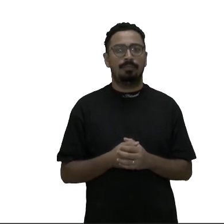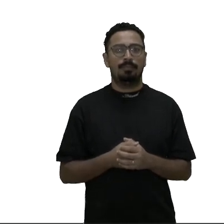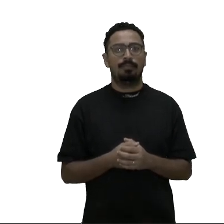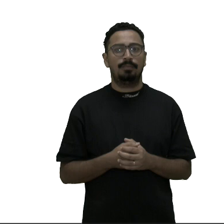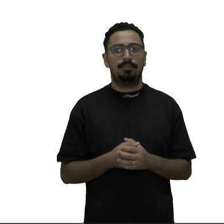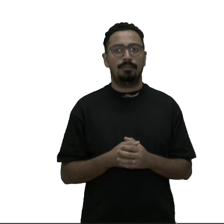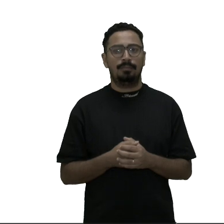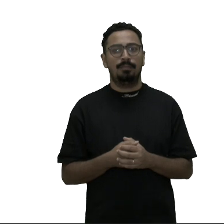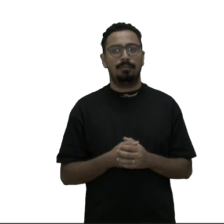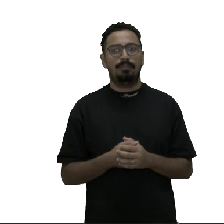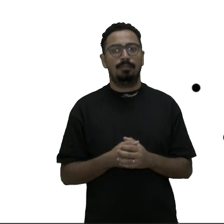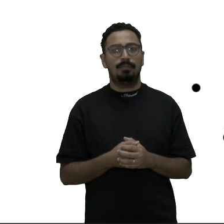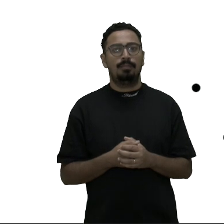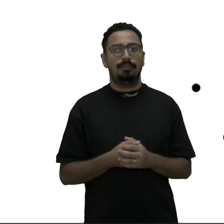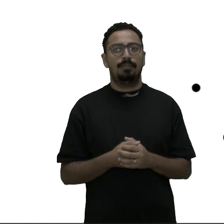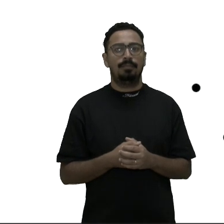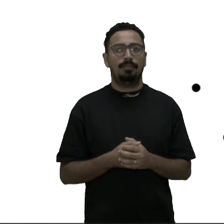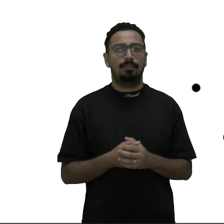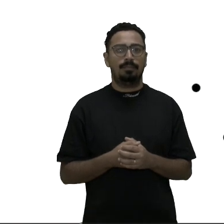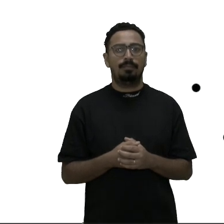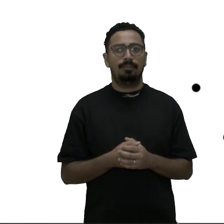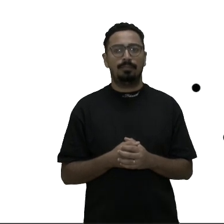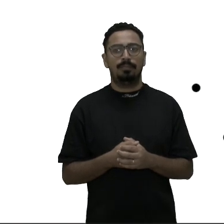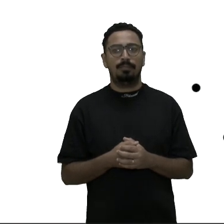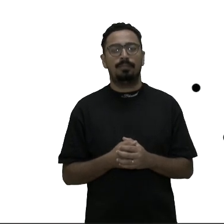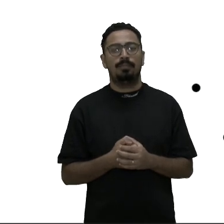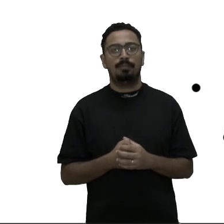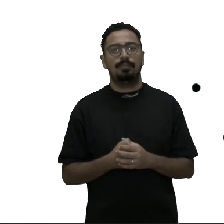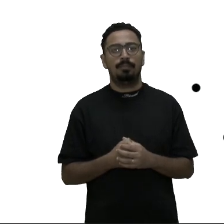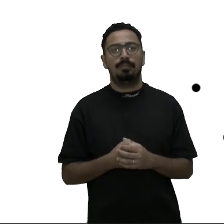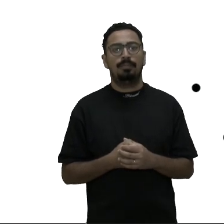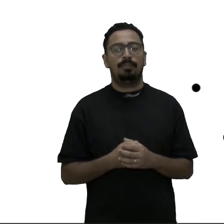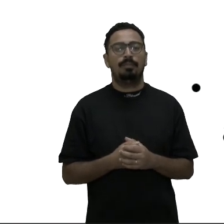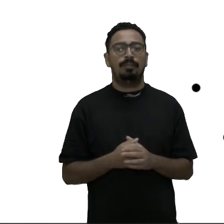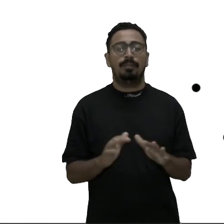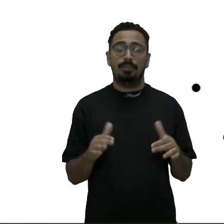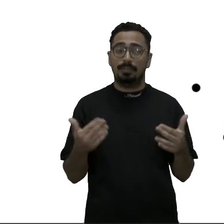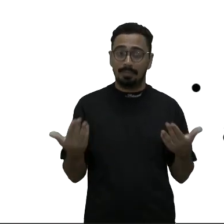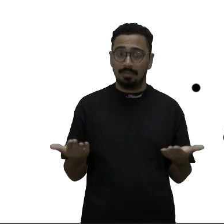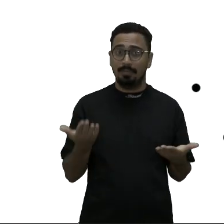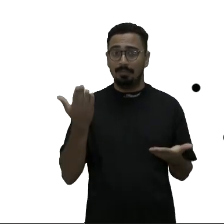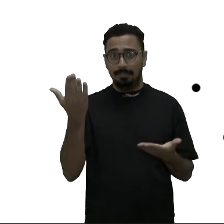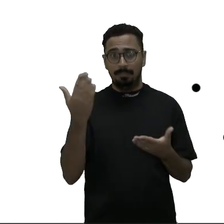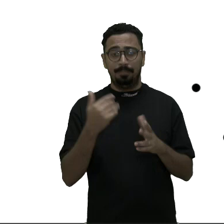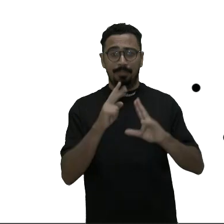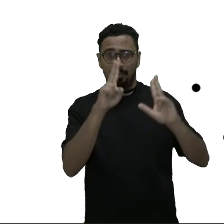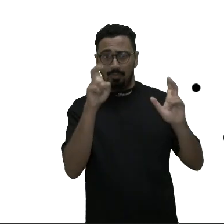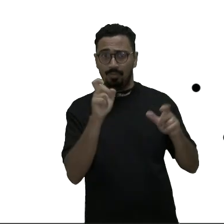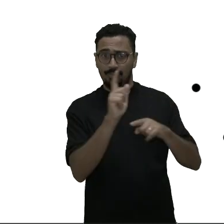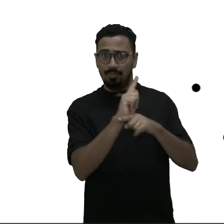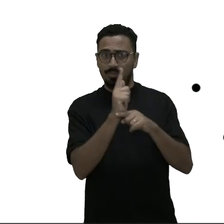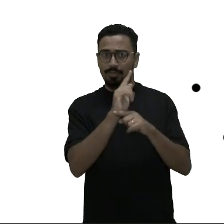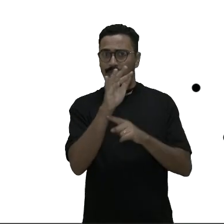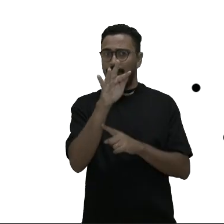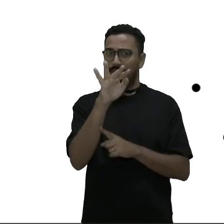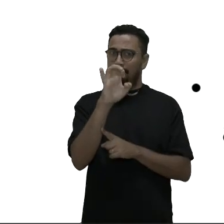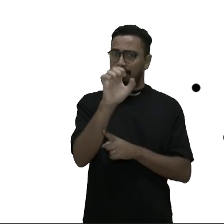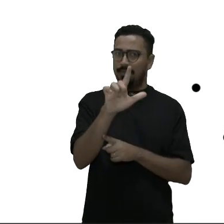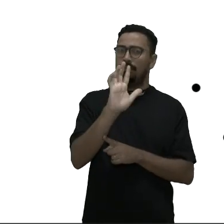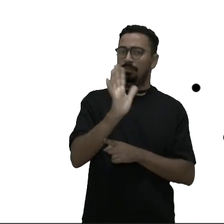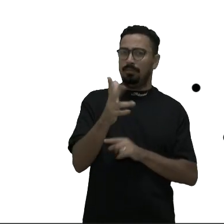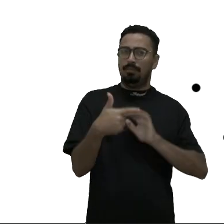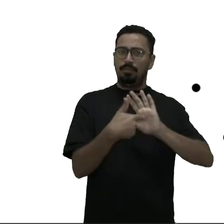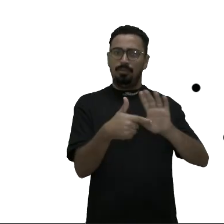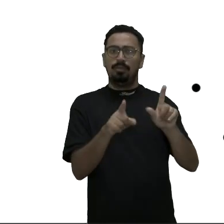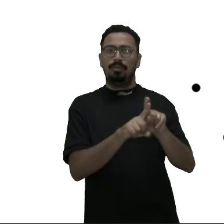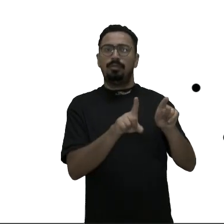Pode passar? Pode passar? Pode passar? Aí, obrigada. Em relação à gestão fiscal, então, já coloquei aí,